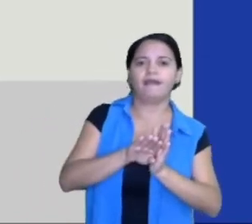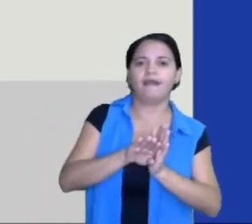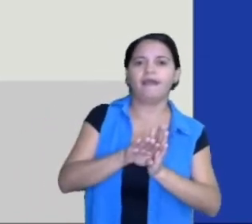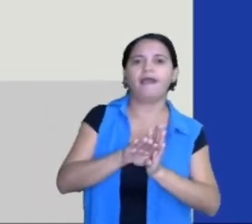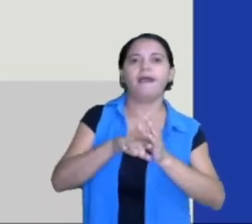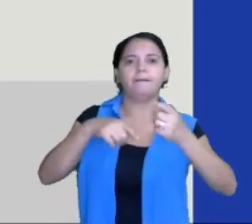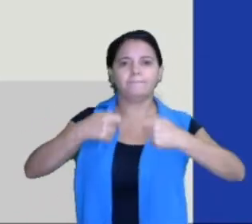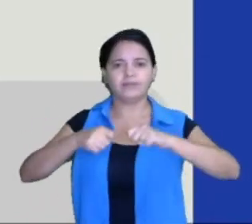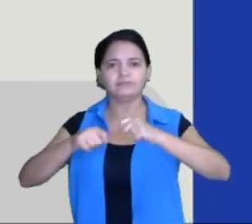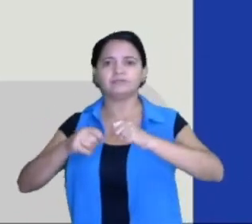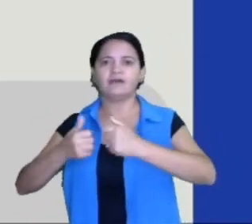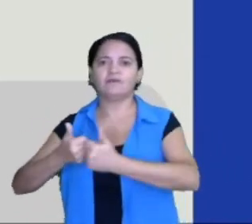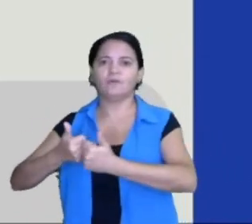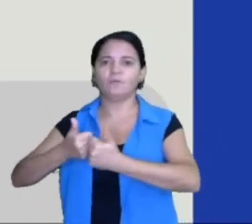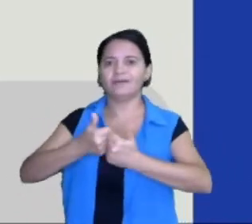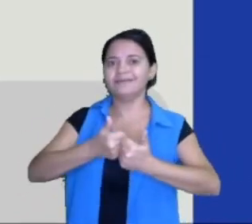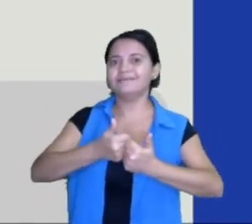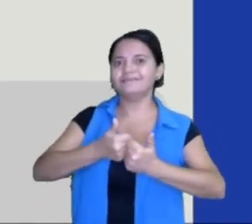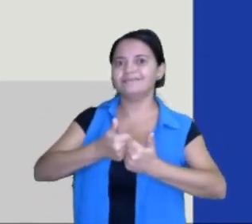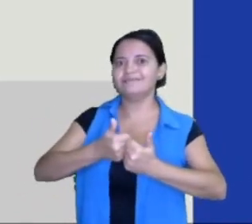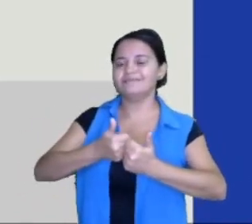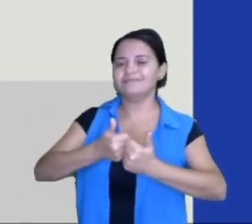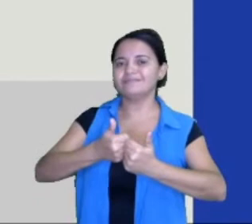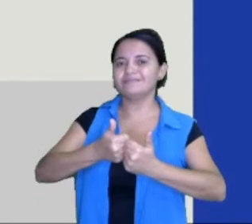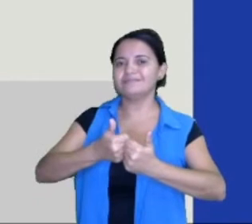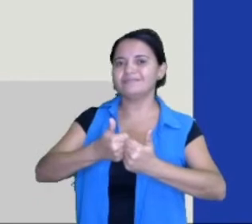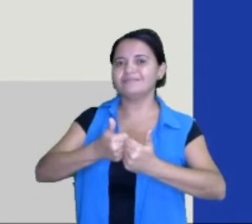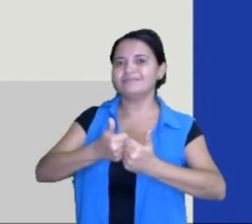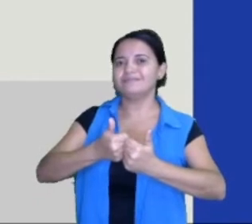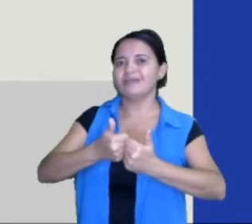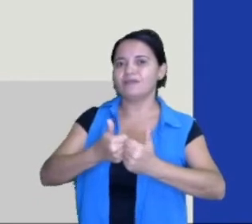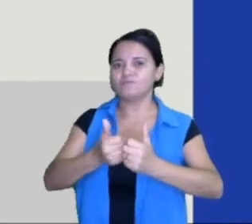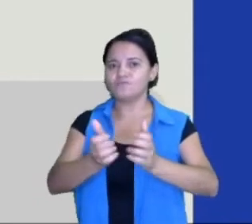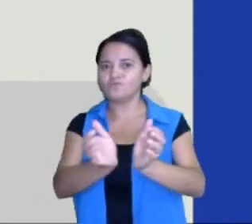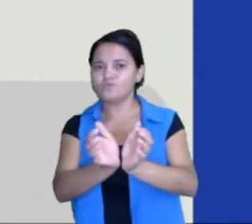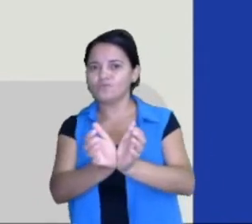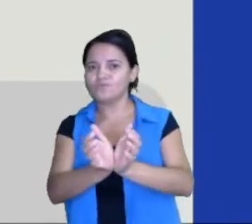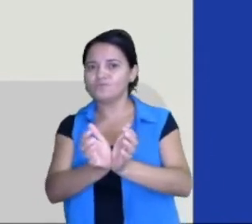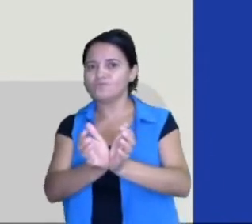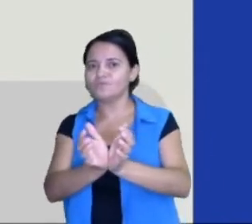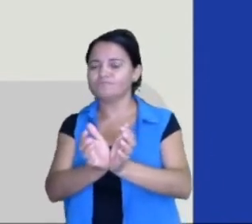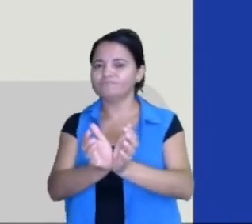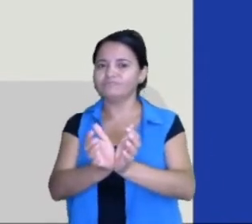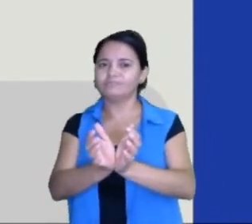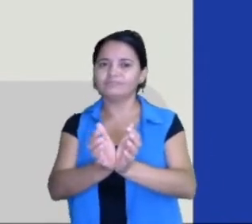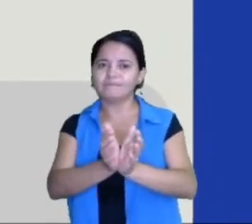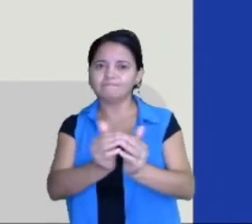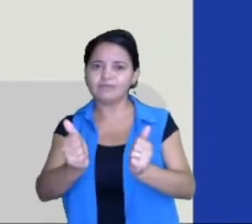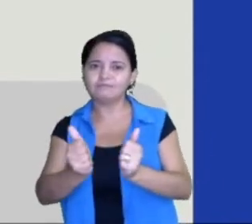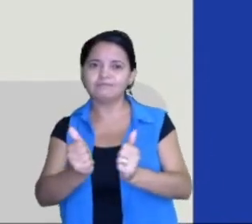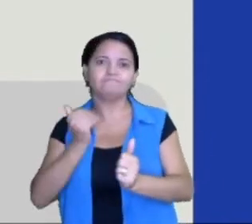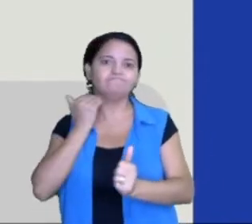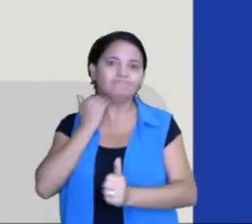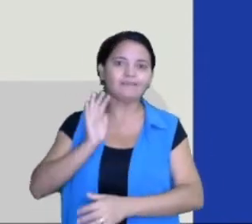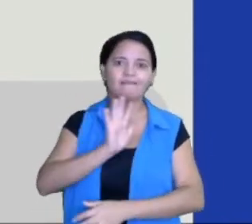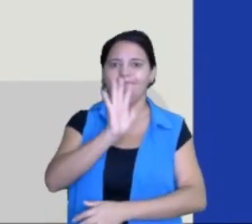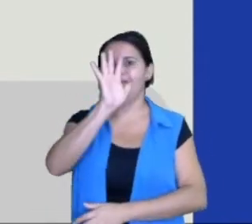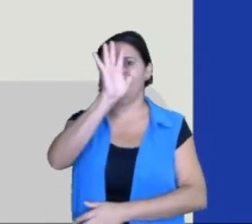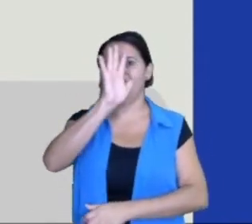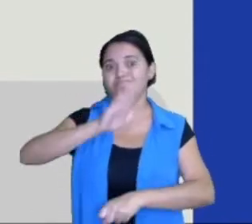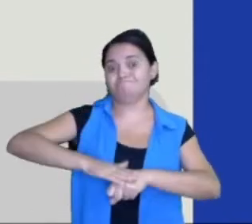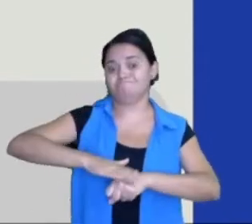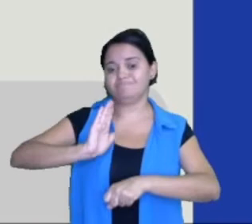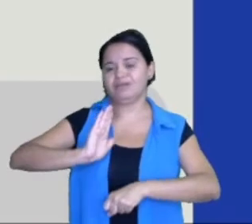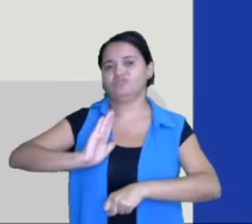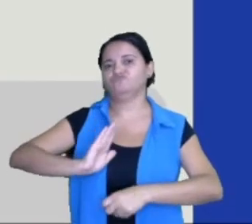Índias Ocidentais. Sendo assim, o preço era caro demais. Lei do chá, da